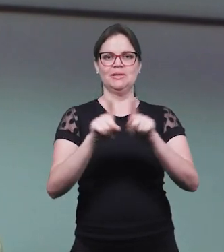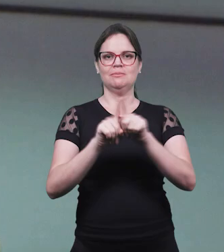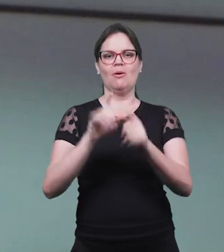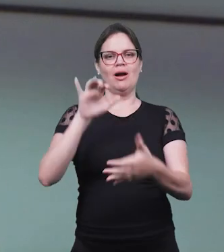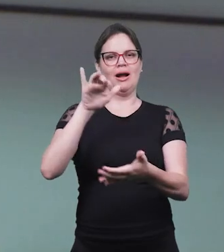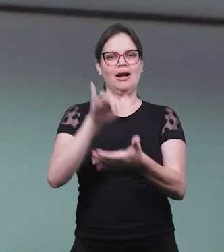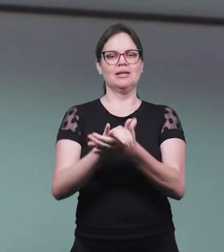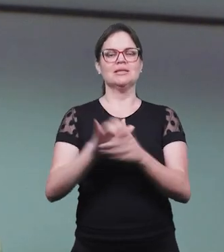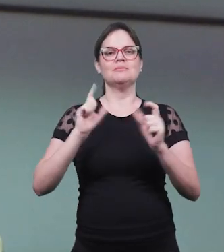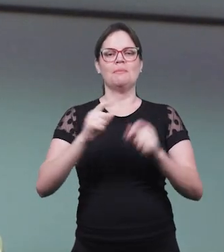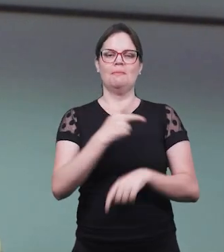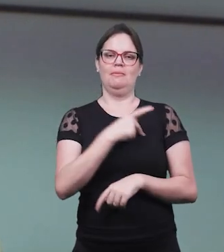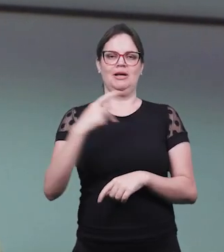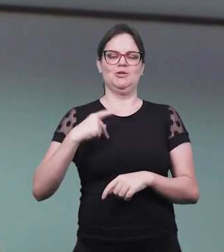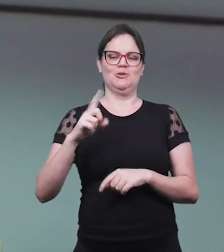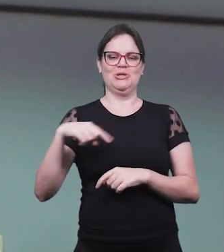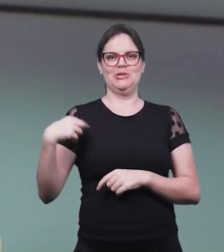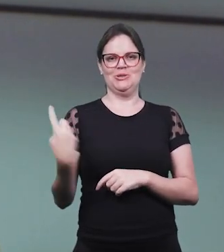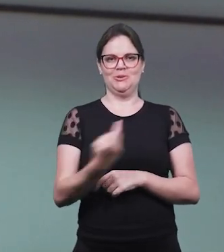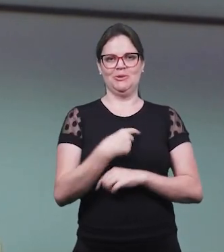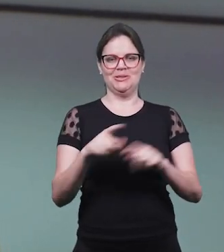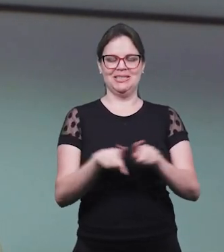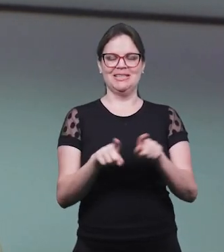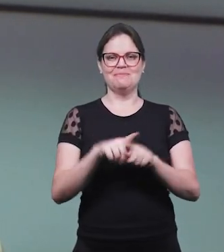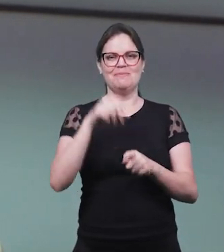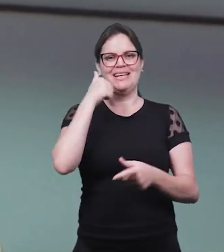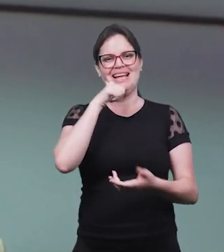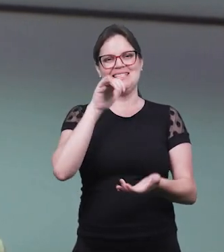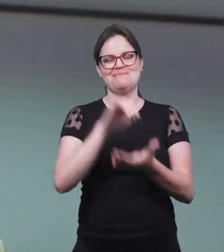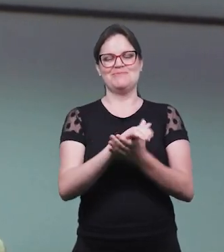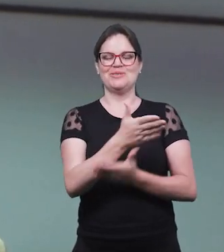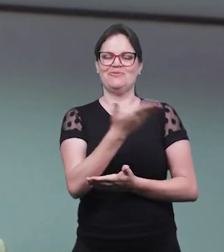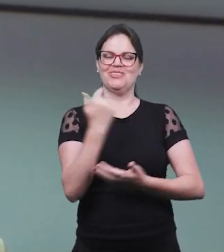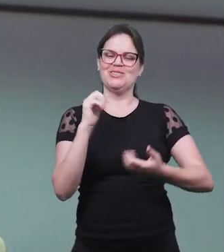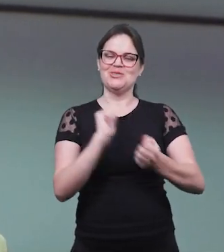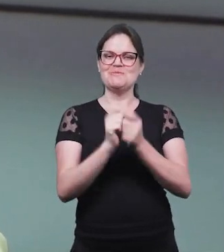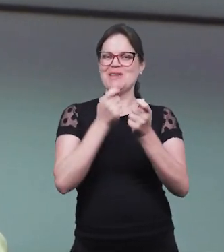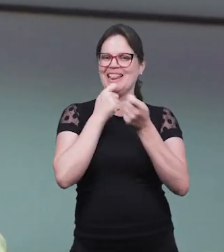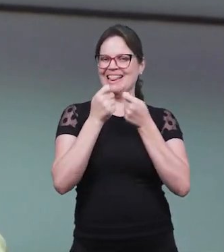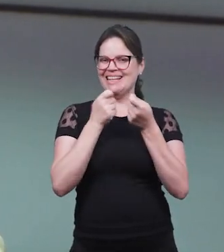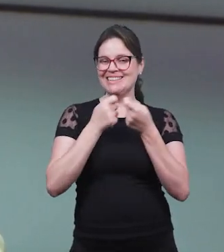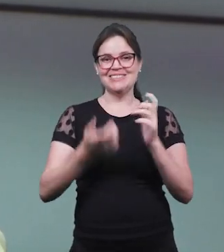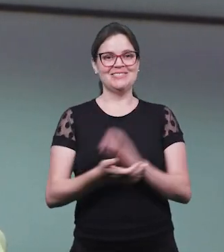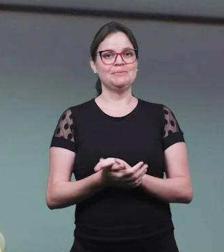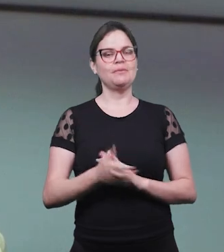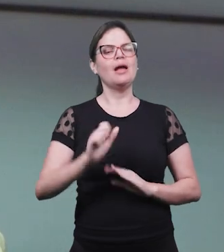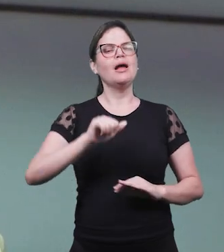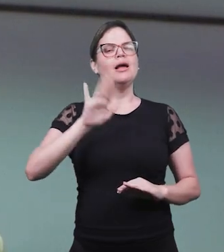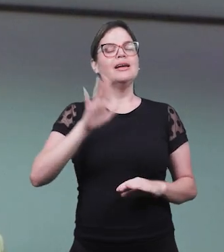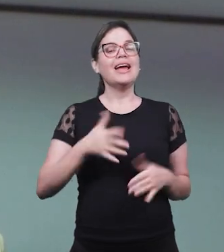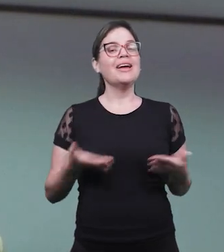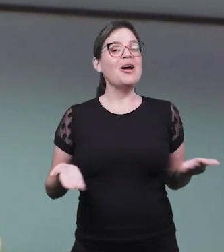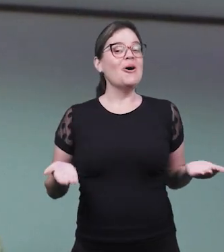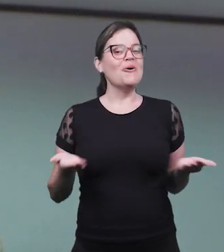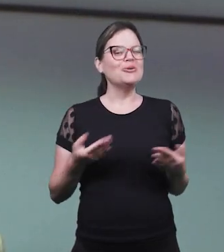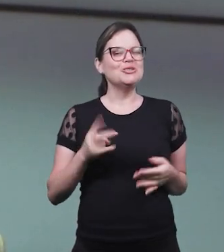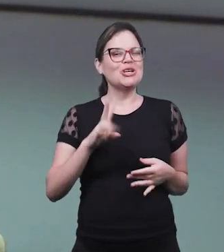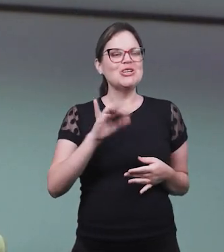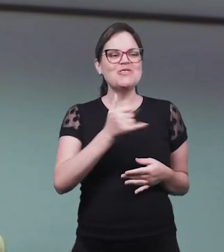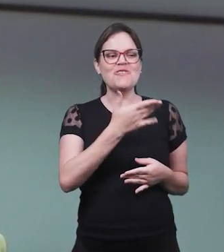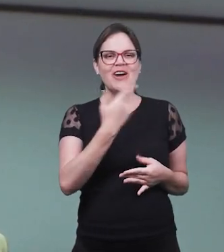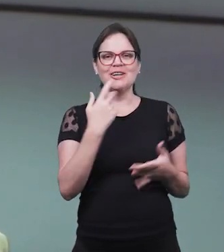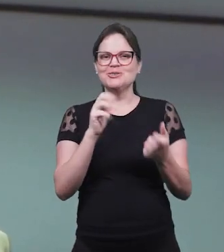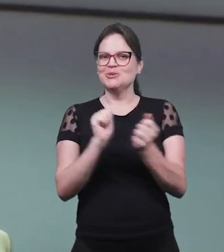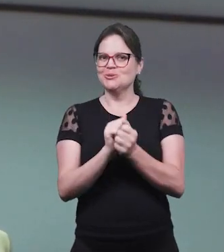na conversa com os nossos pastores e também com as suas amadas esposas. E quem será que teremos hoje